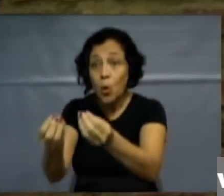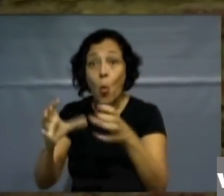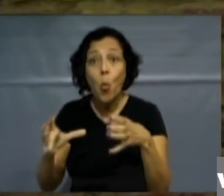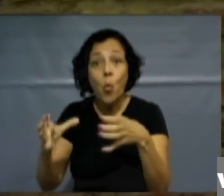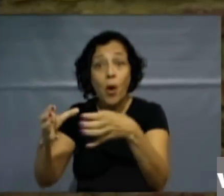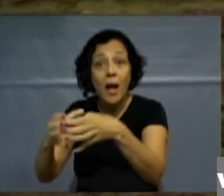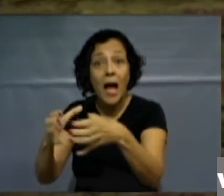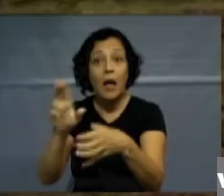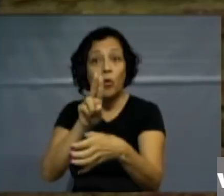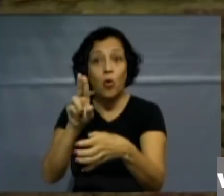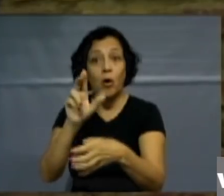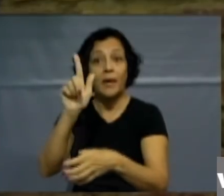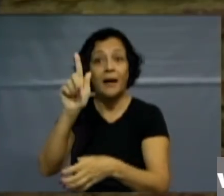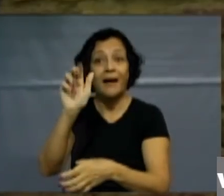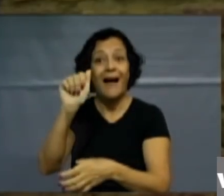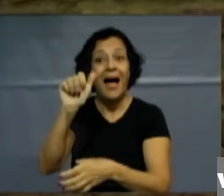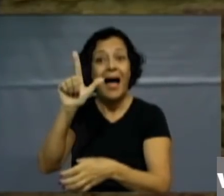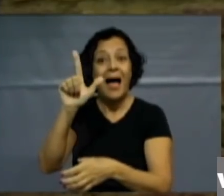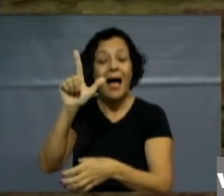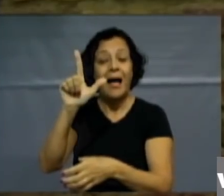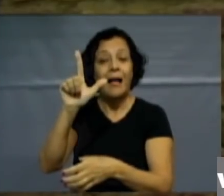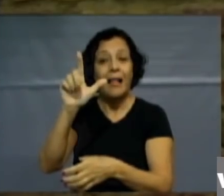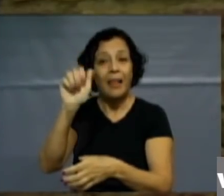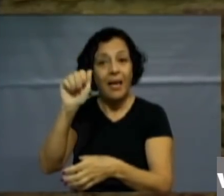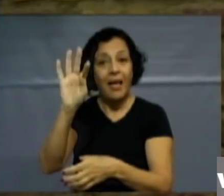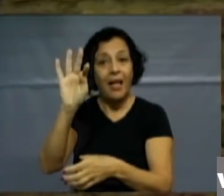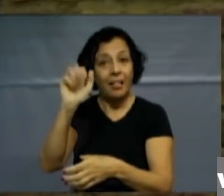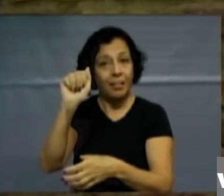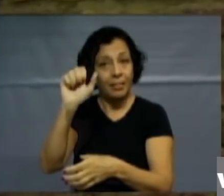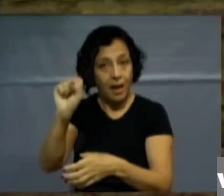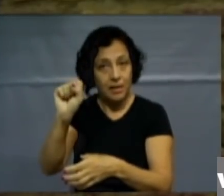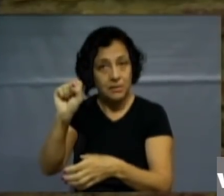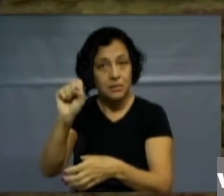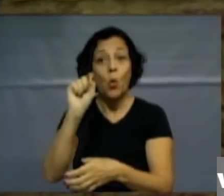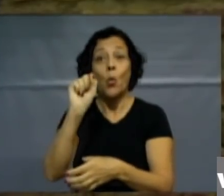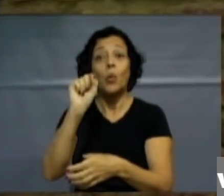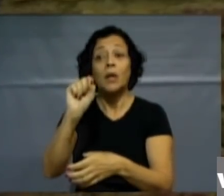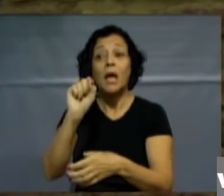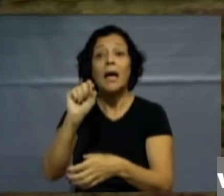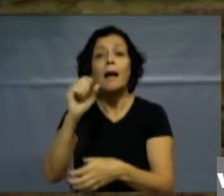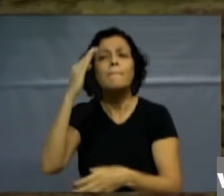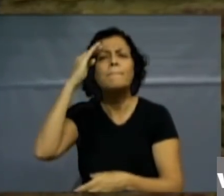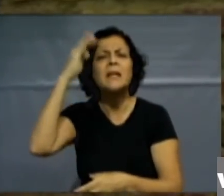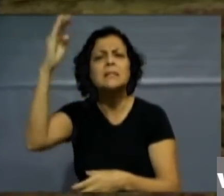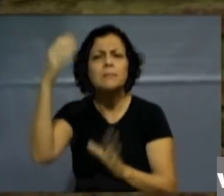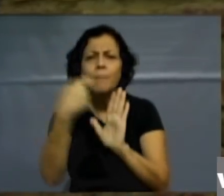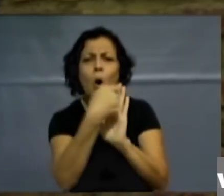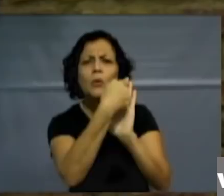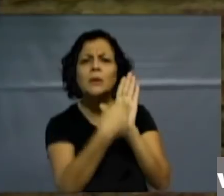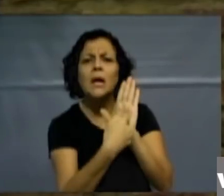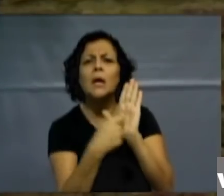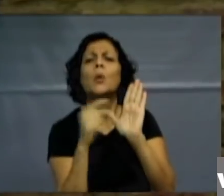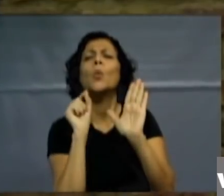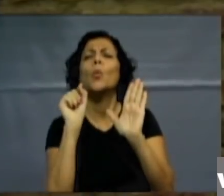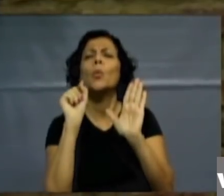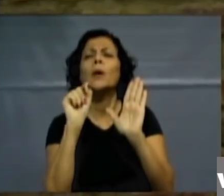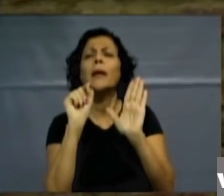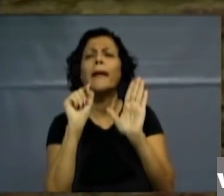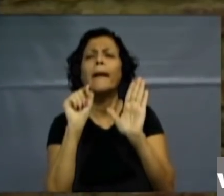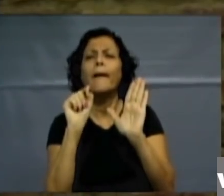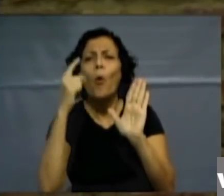comunidade, e qual era a principal característica das epístolas? Era instruir